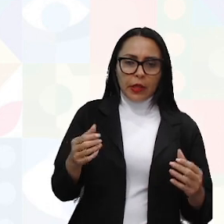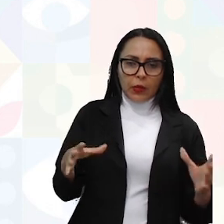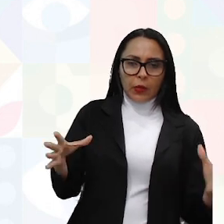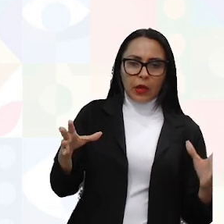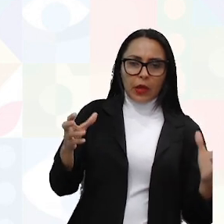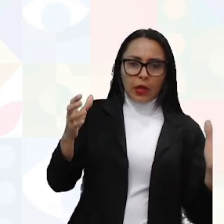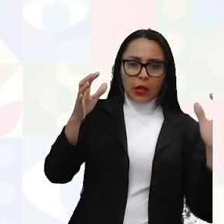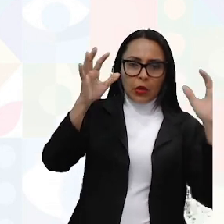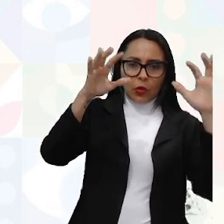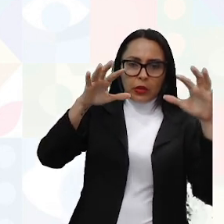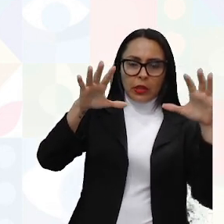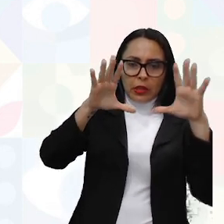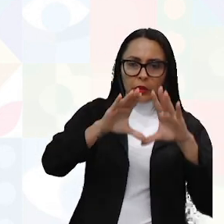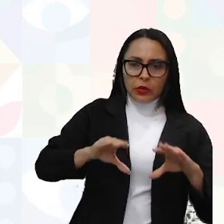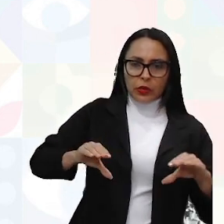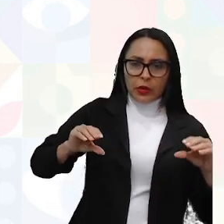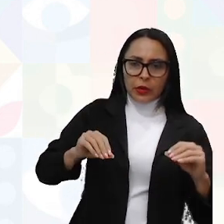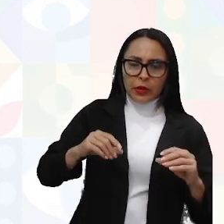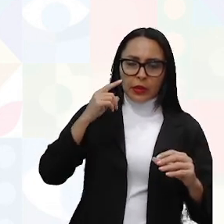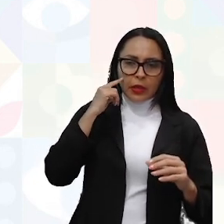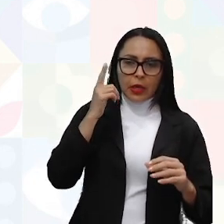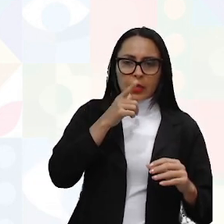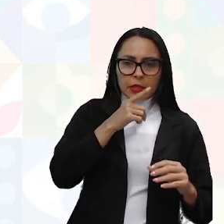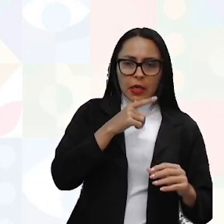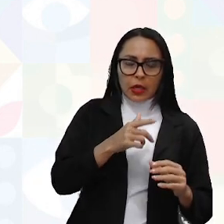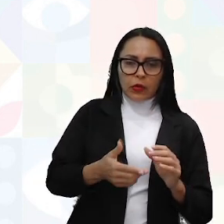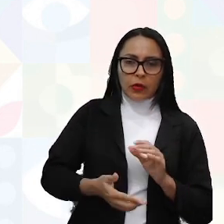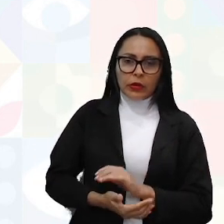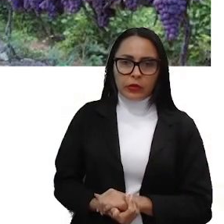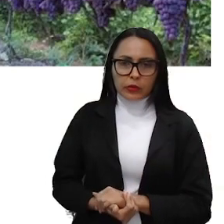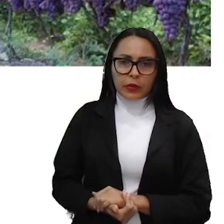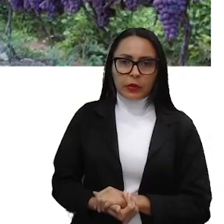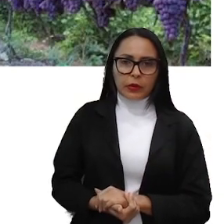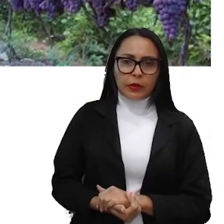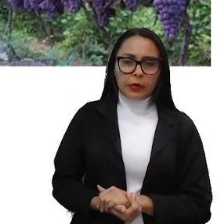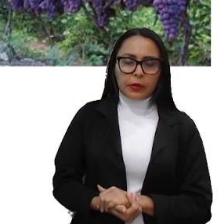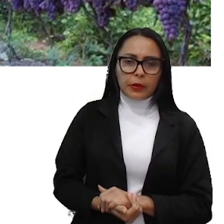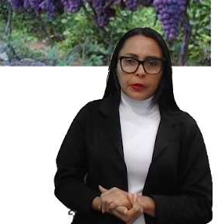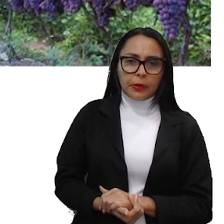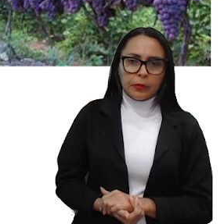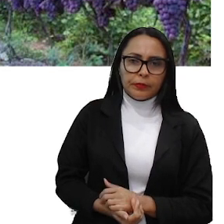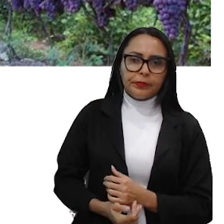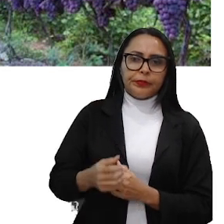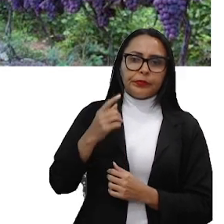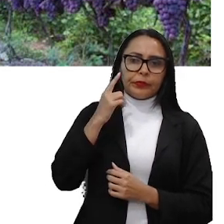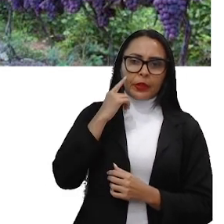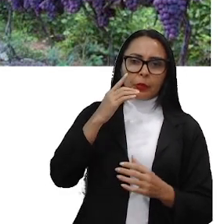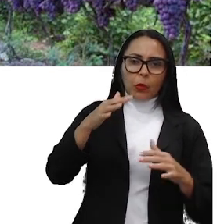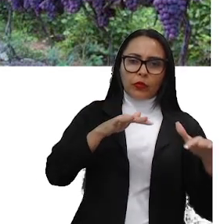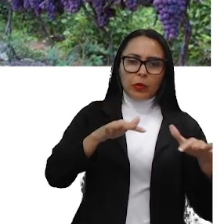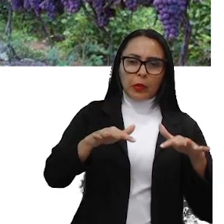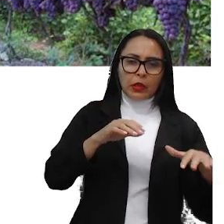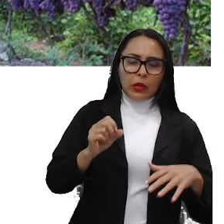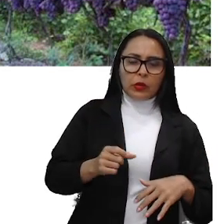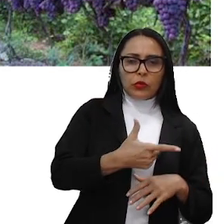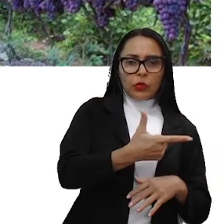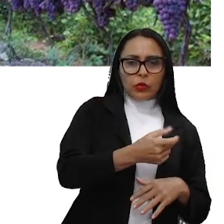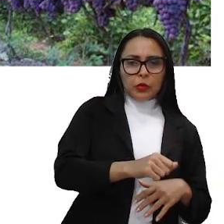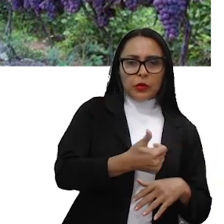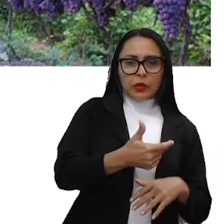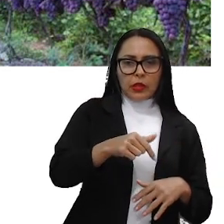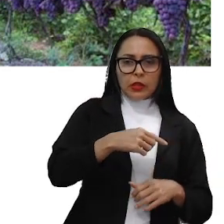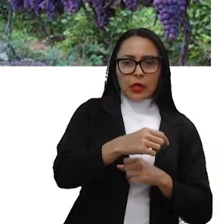as águas do Velho Chico para irrigar as lavouras. O Vale do São Francisco movimentou em